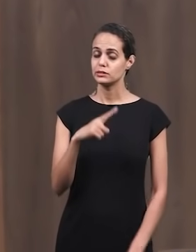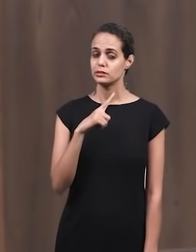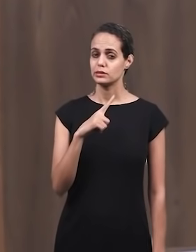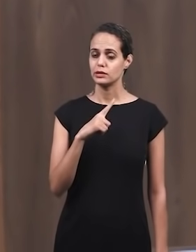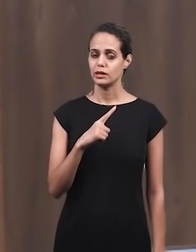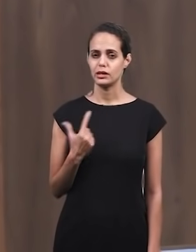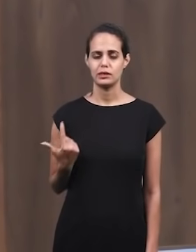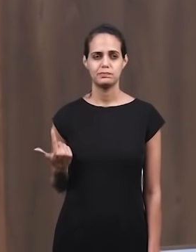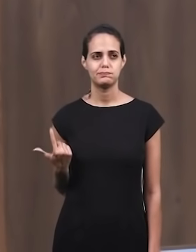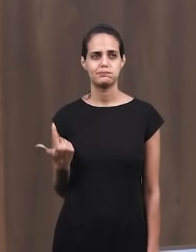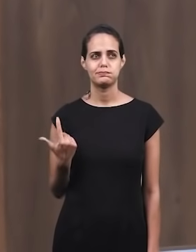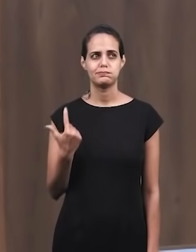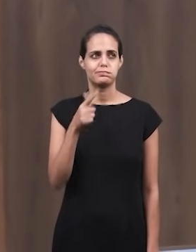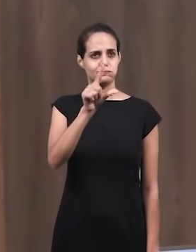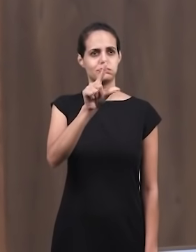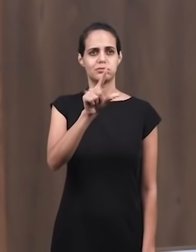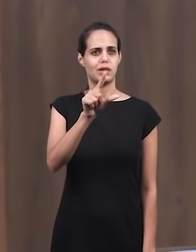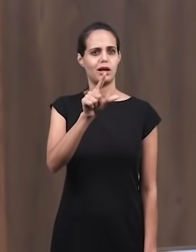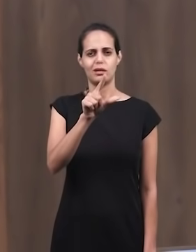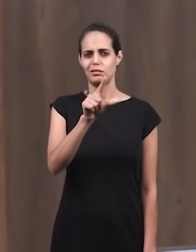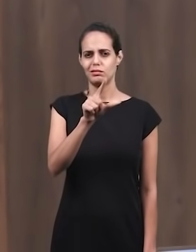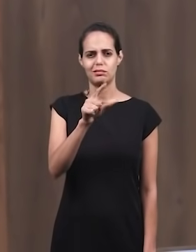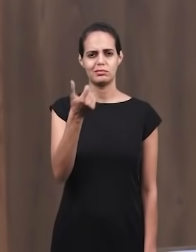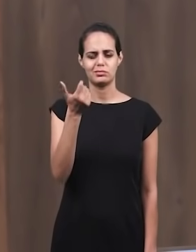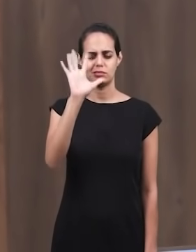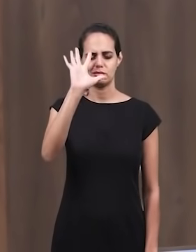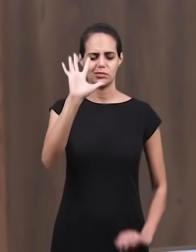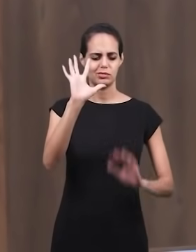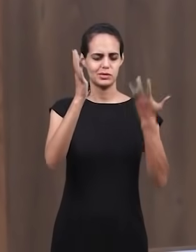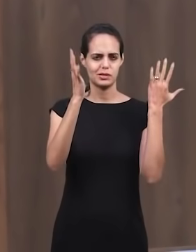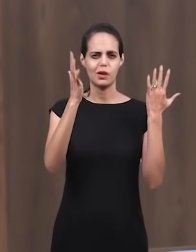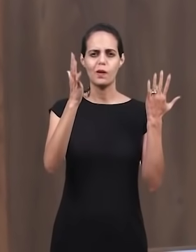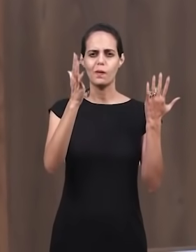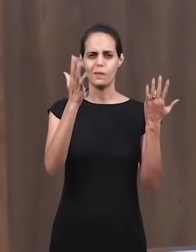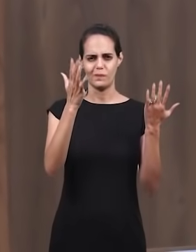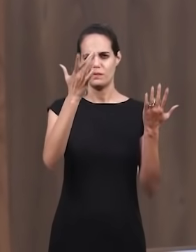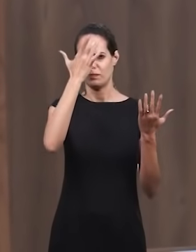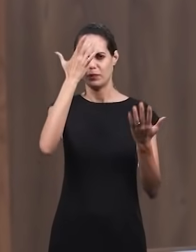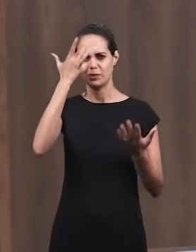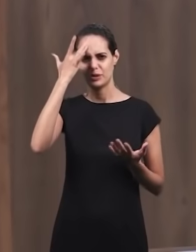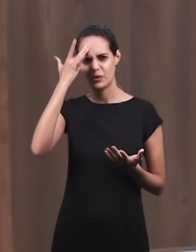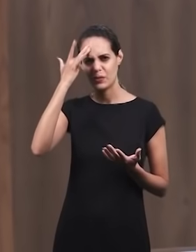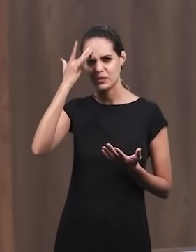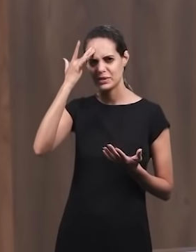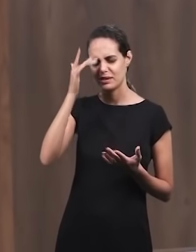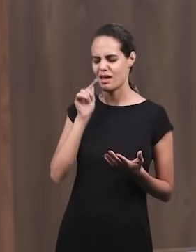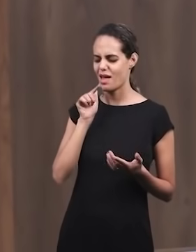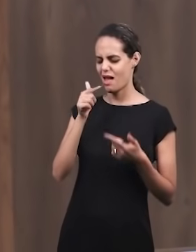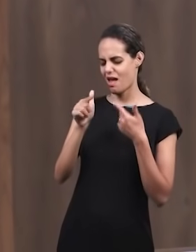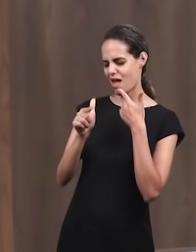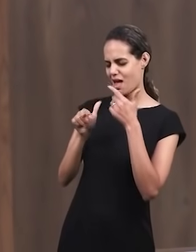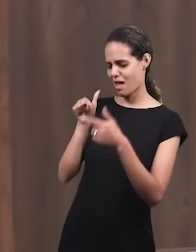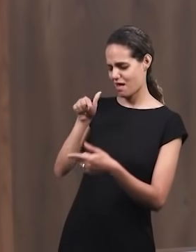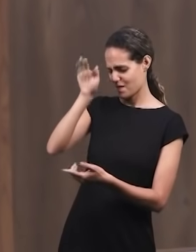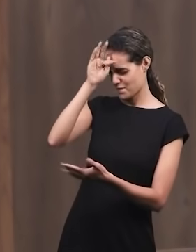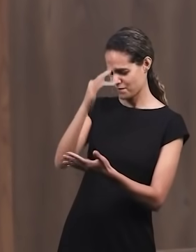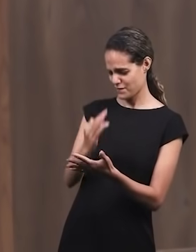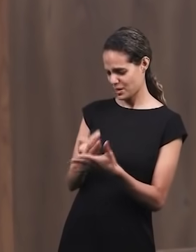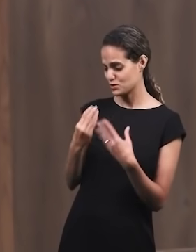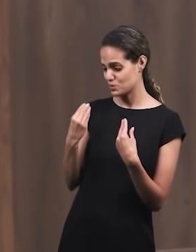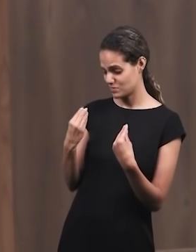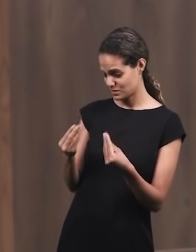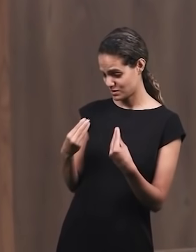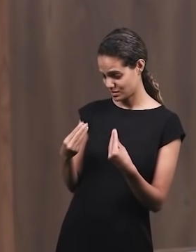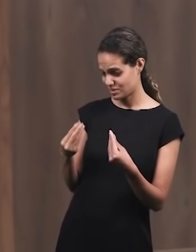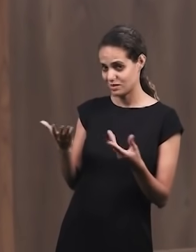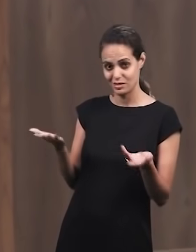nós não conseguimos soluções, e tem sempre aqueles que zombam, né? Que menosprezam a sua fé. Mas Ana, ela